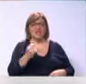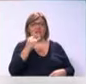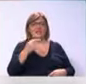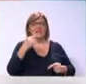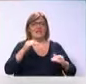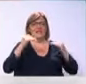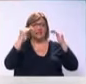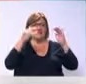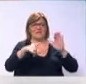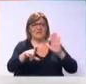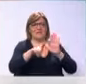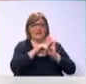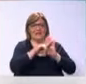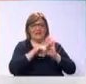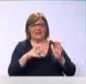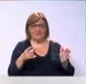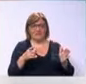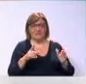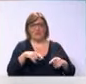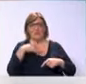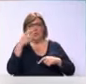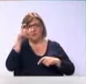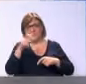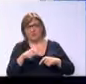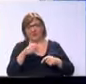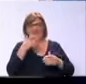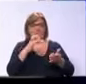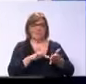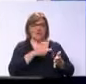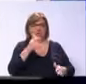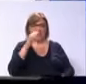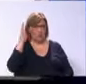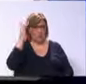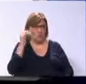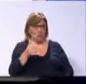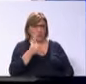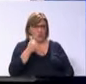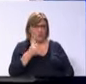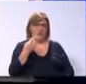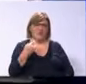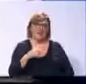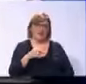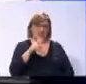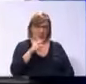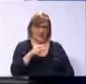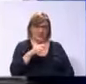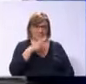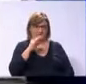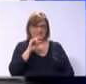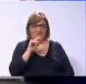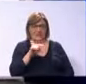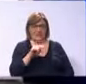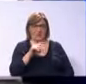estão acima da lei a outra parte da entrevista aqui que na página 2 onde vai precisamente isso ele fala nisso